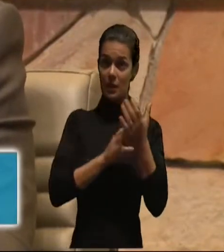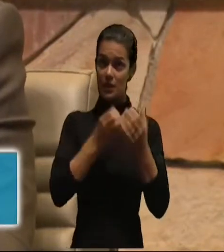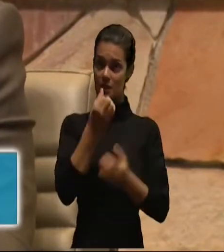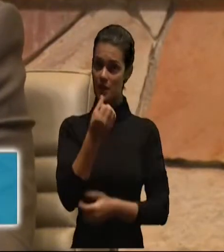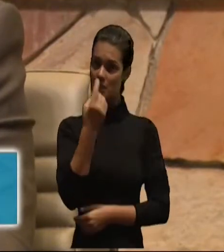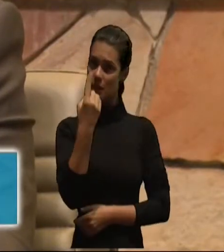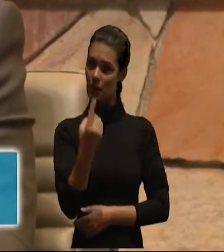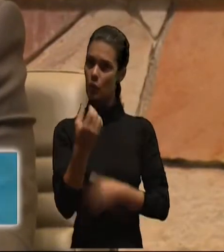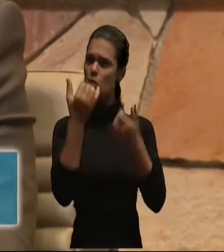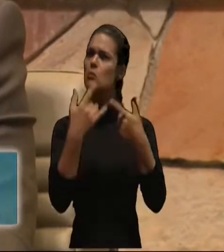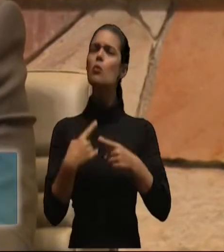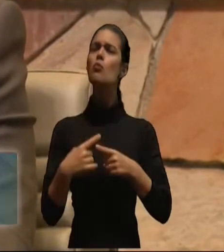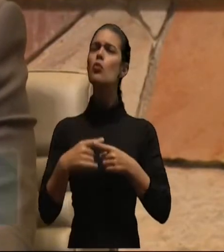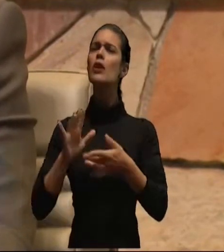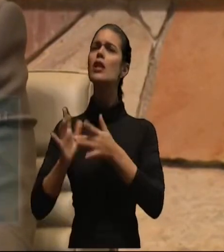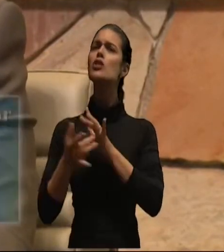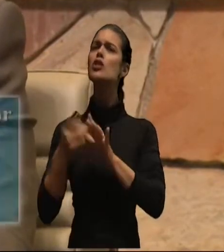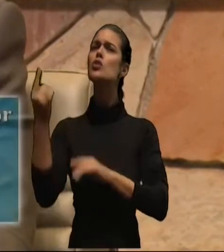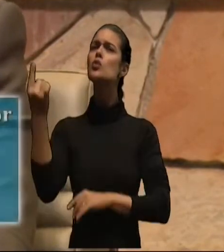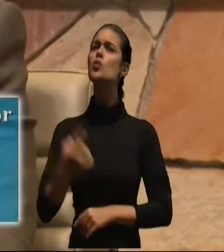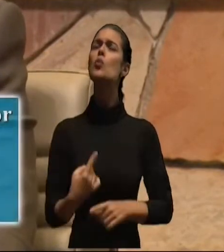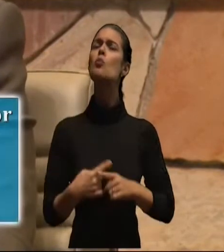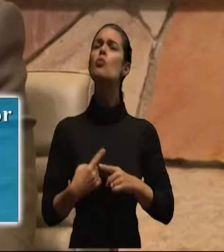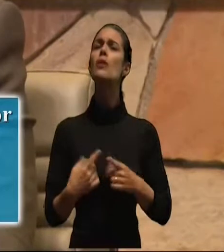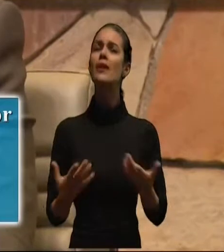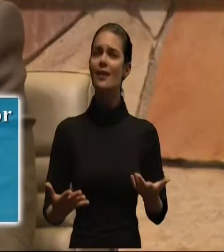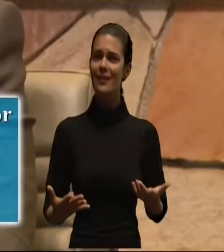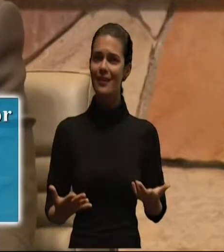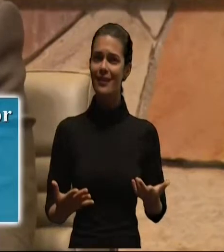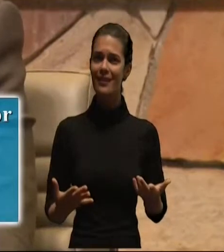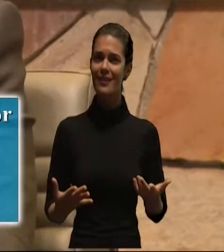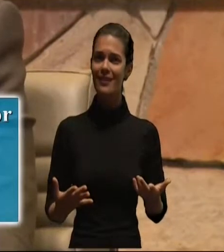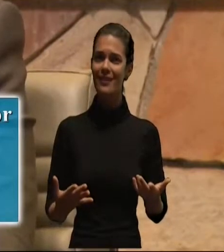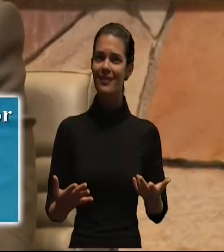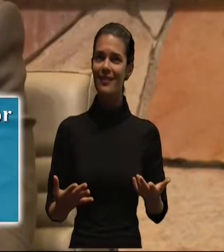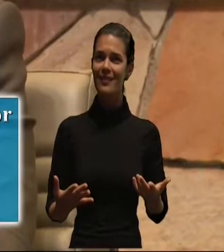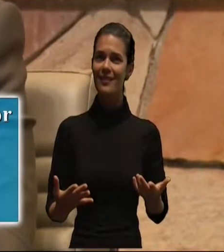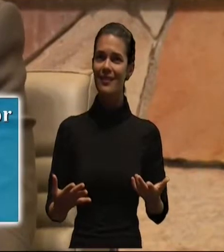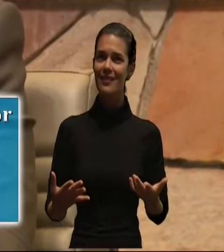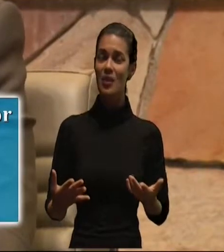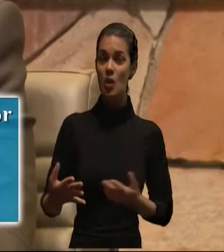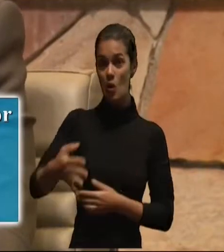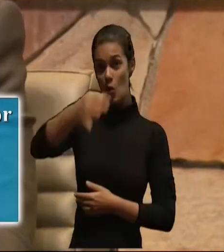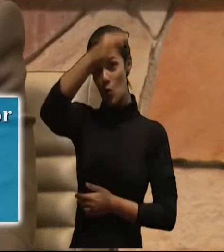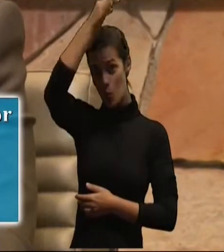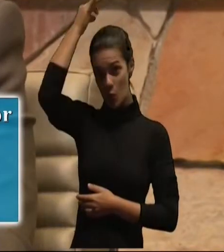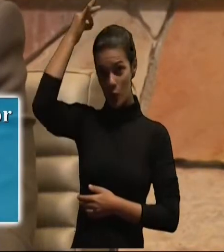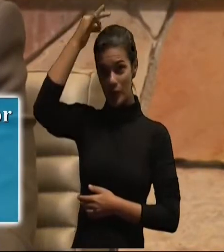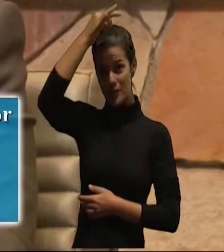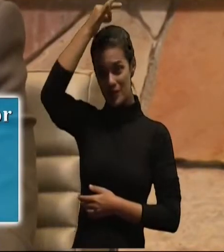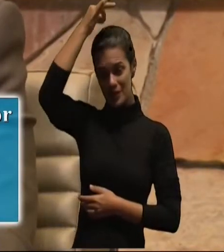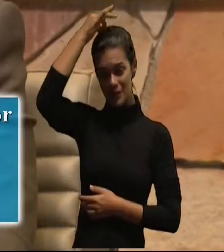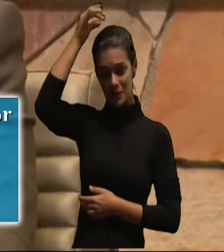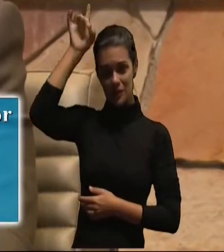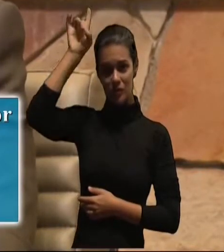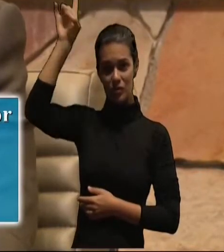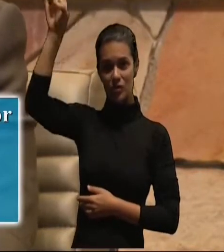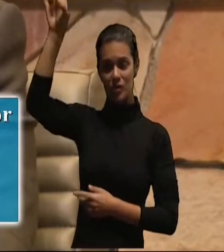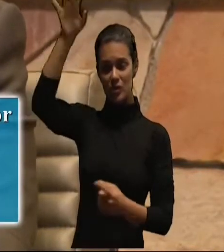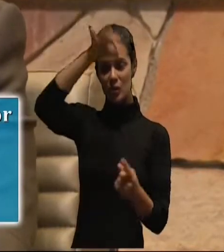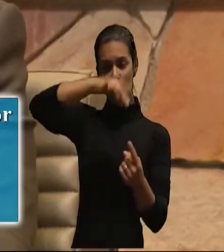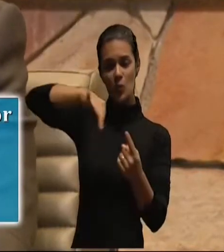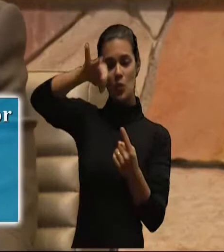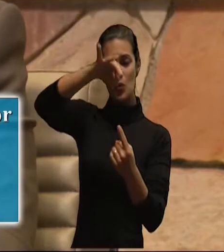61, o Espírito do Senhor Deus está sobre mim, porque o Senhor me